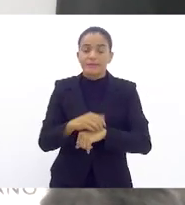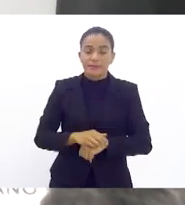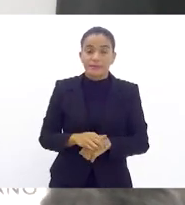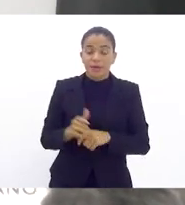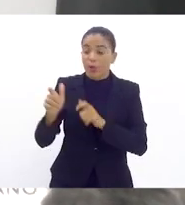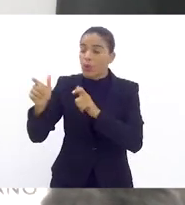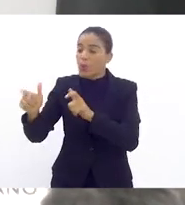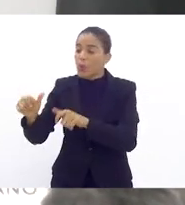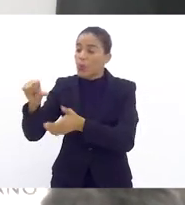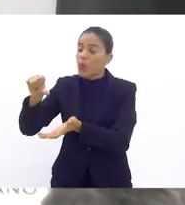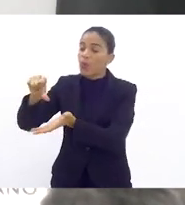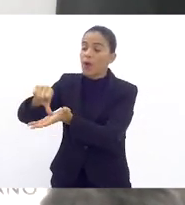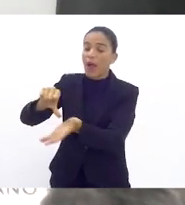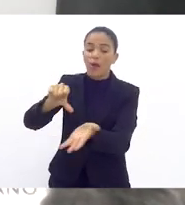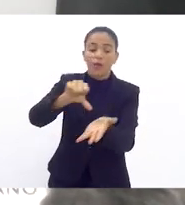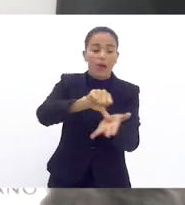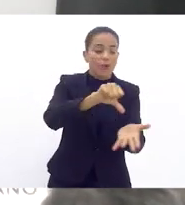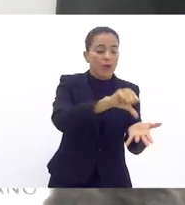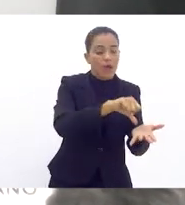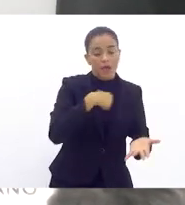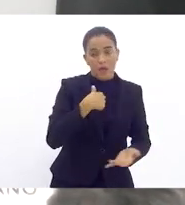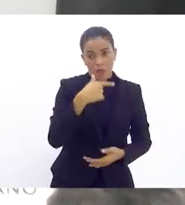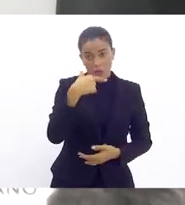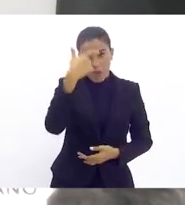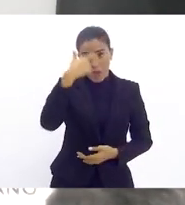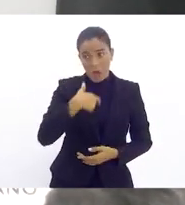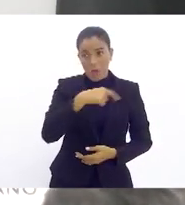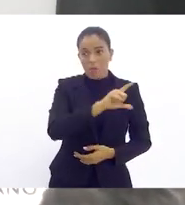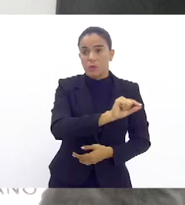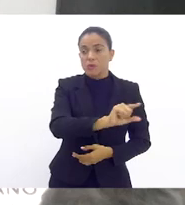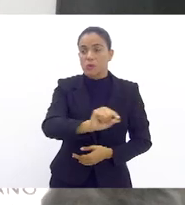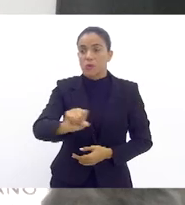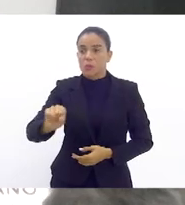que eu identifiquei como uma quantidade que fosse representativa